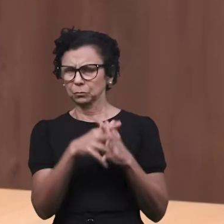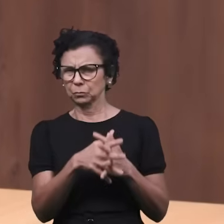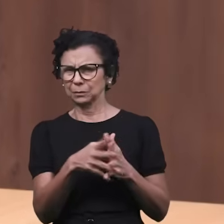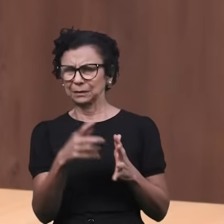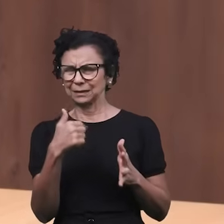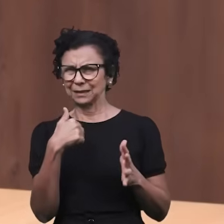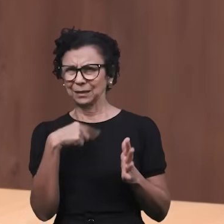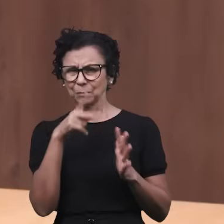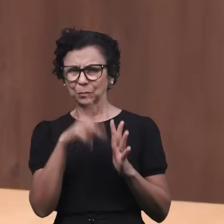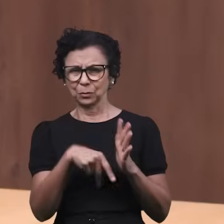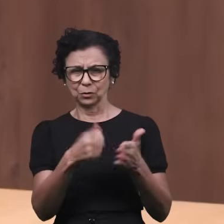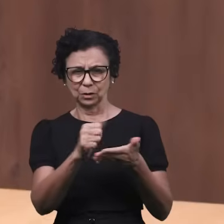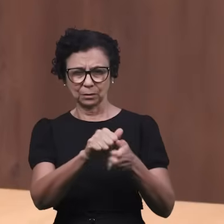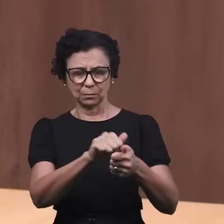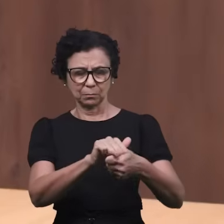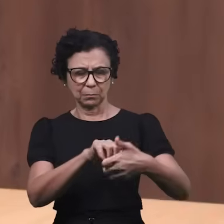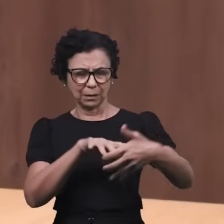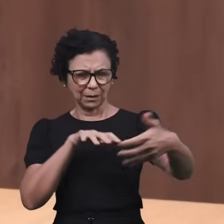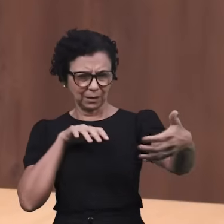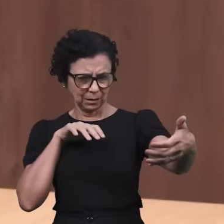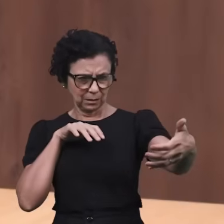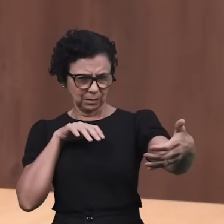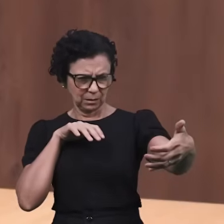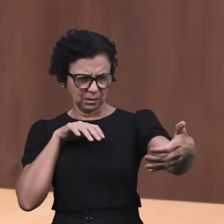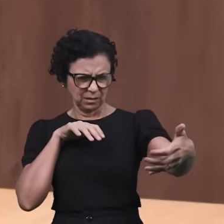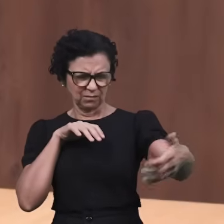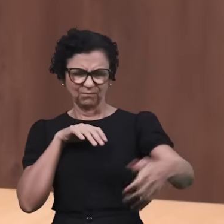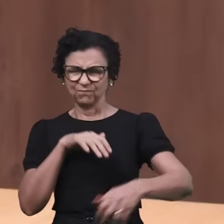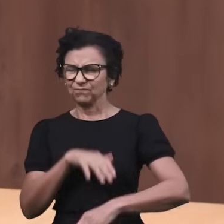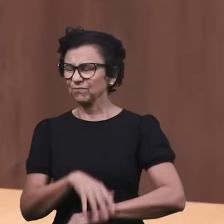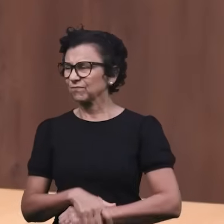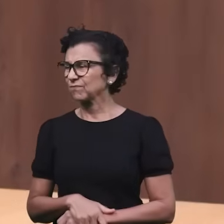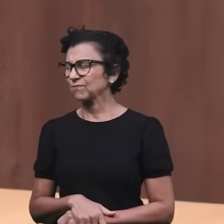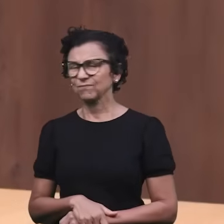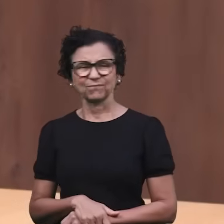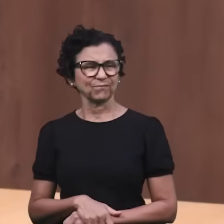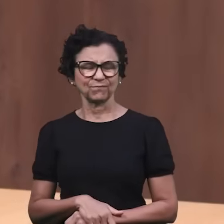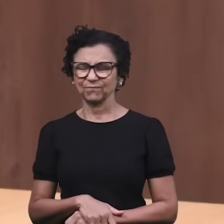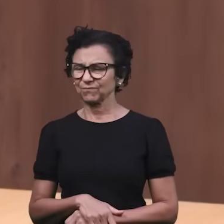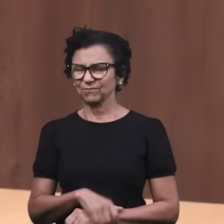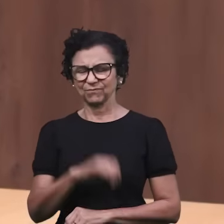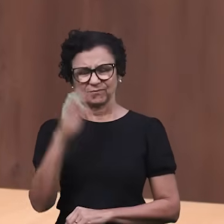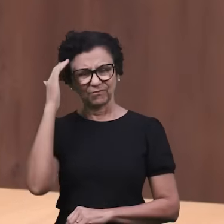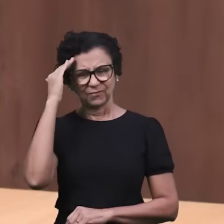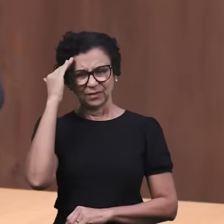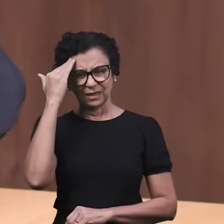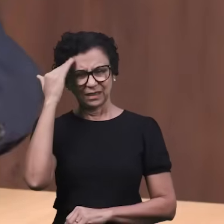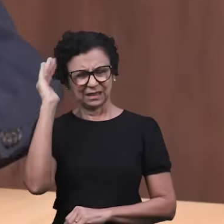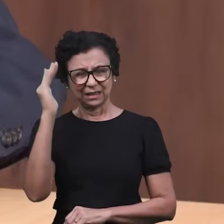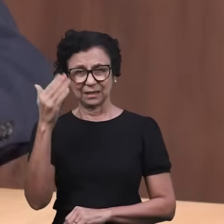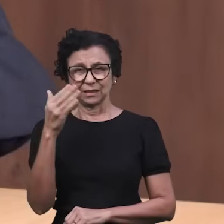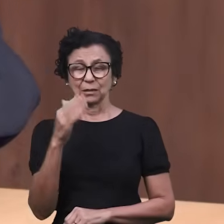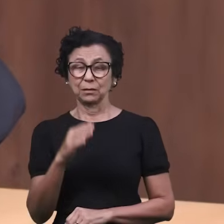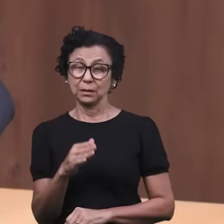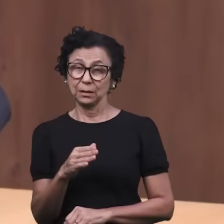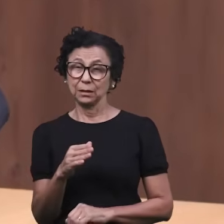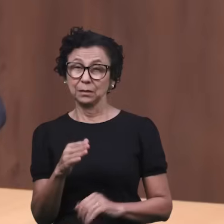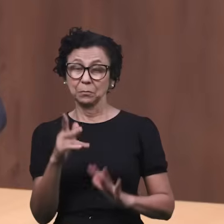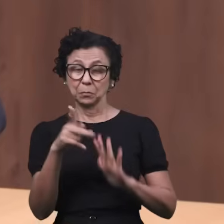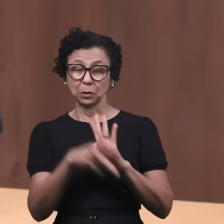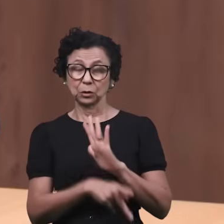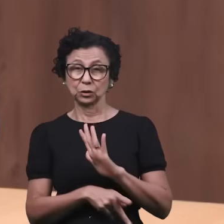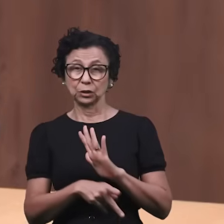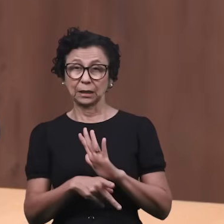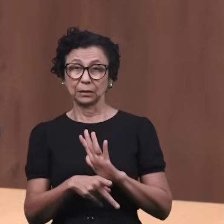vou entender nada. Pior ainda, aquelas plantas de elétricas, aquelas plantas,